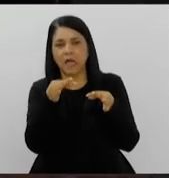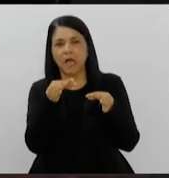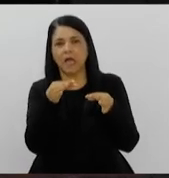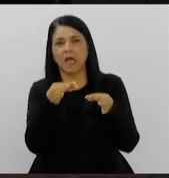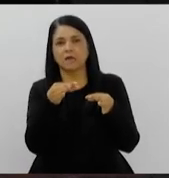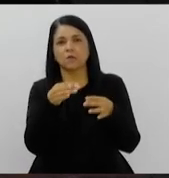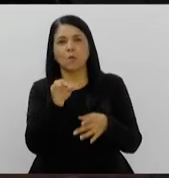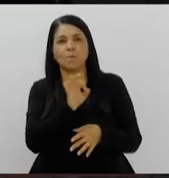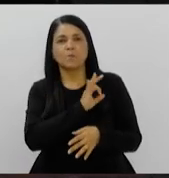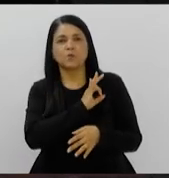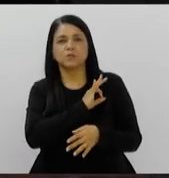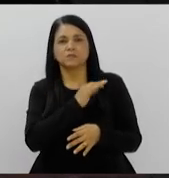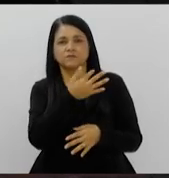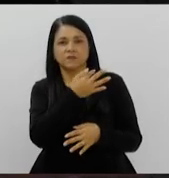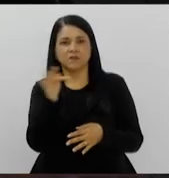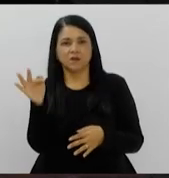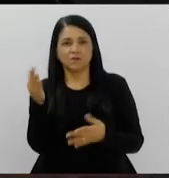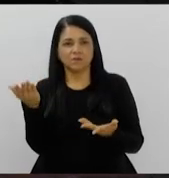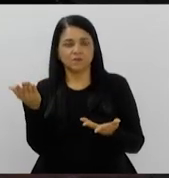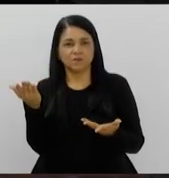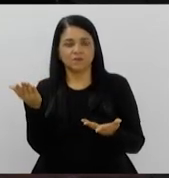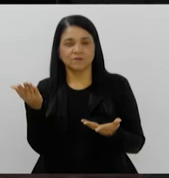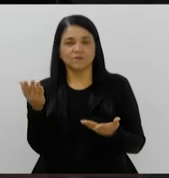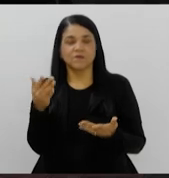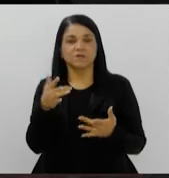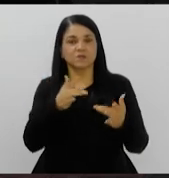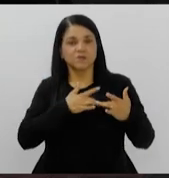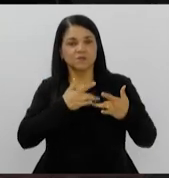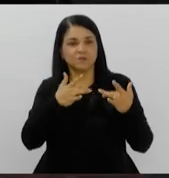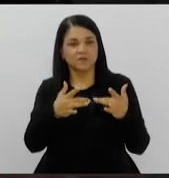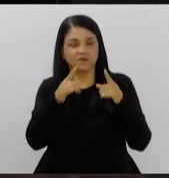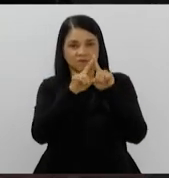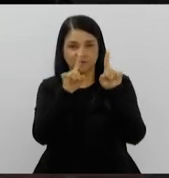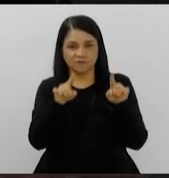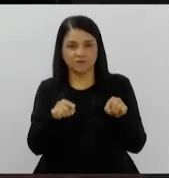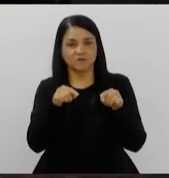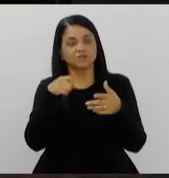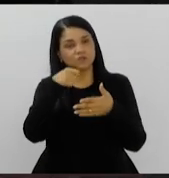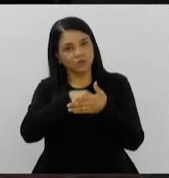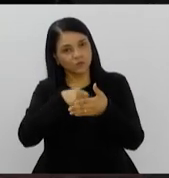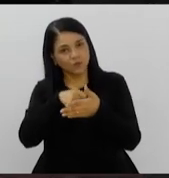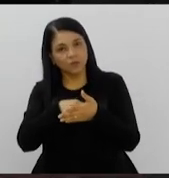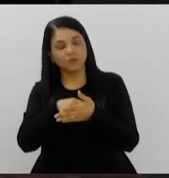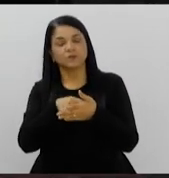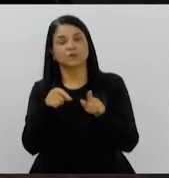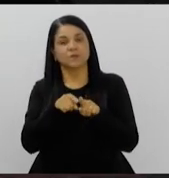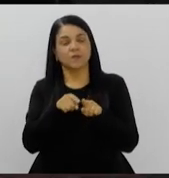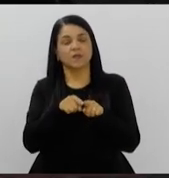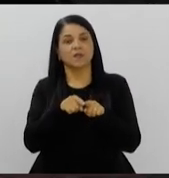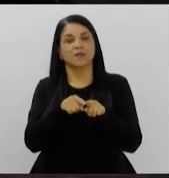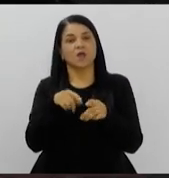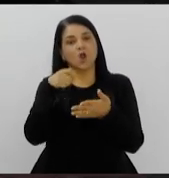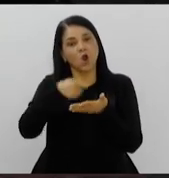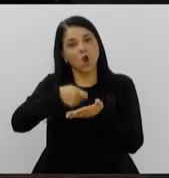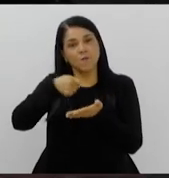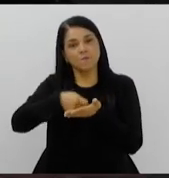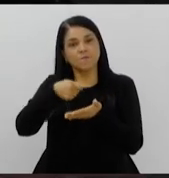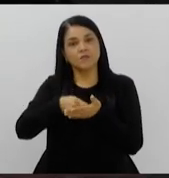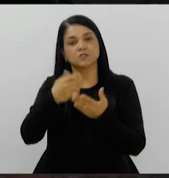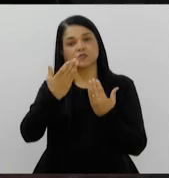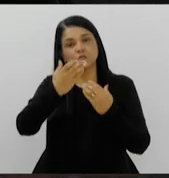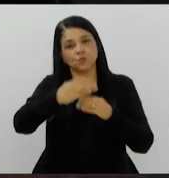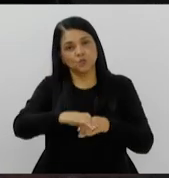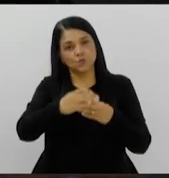com Polícia Federal. Então, a nossa solidariedade aos servidores que estão em luta e a nossa cobrança para que haja